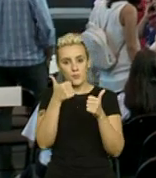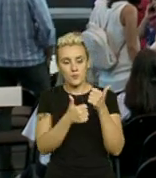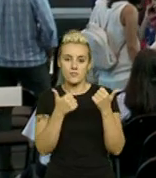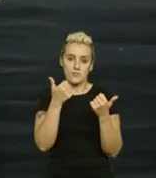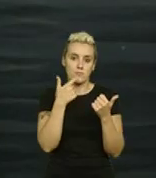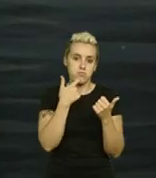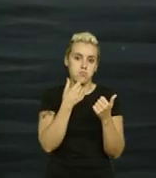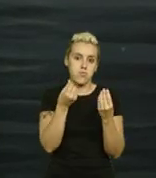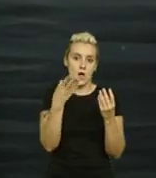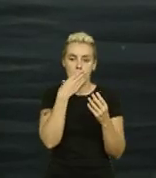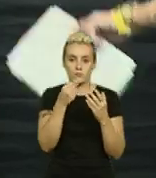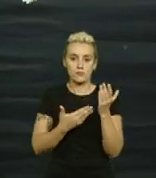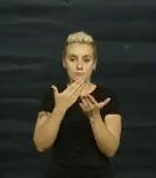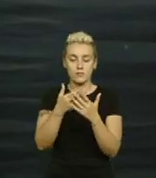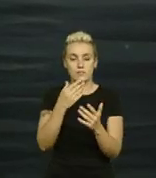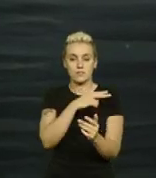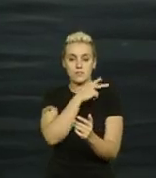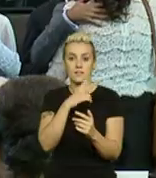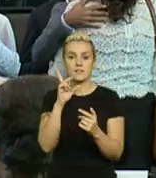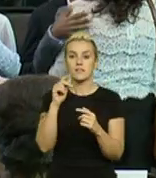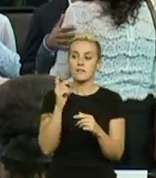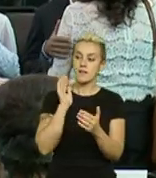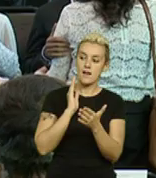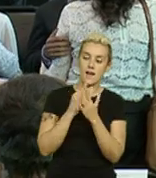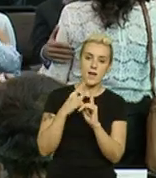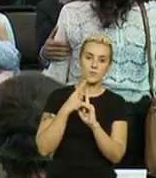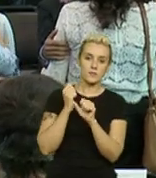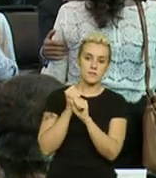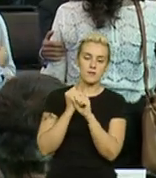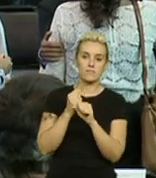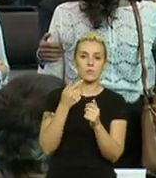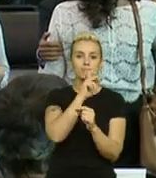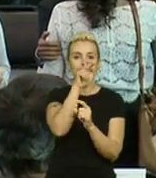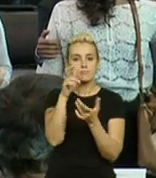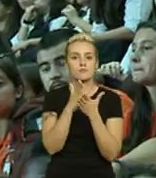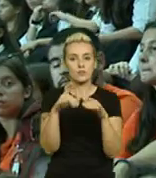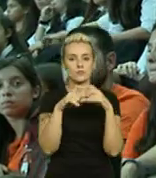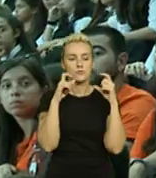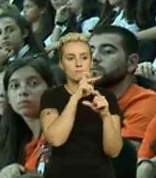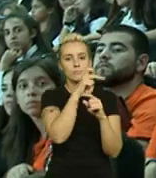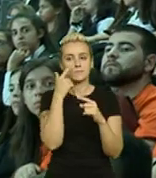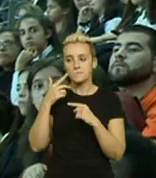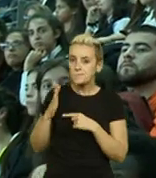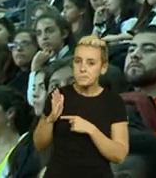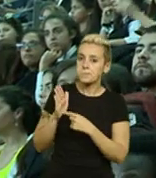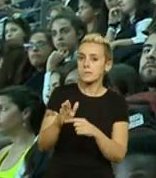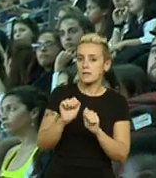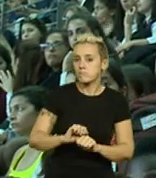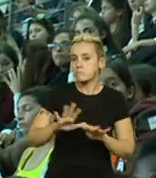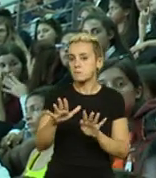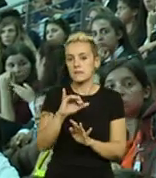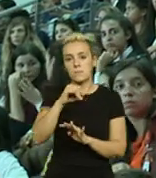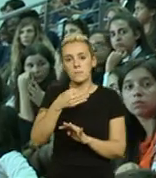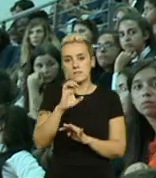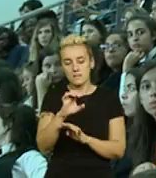superior foi também fruto do trabalho desenvolvido ao longo do último ano e visitas às escolas secundárias e na divulgação da imagem do politécnico